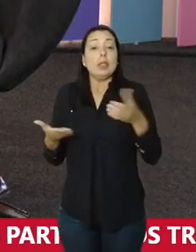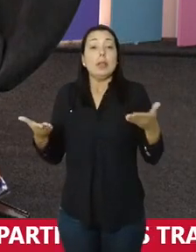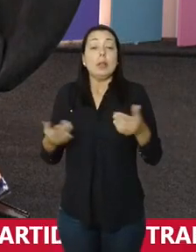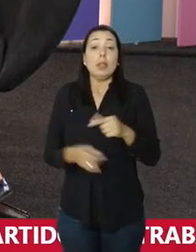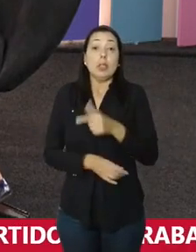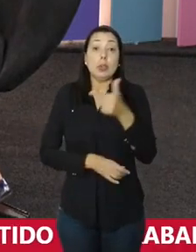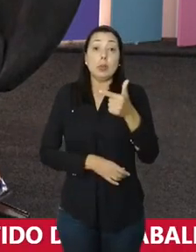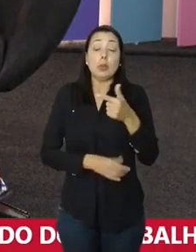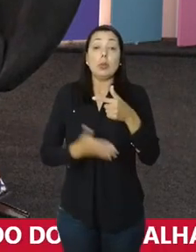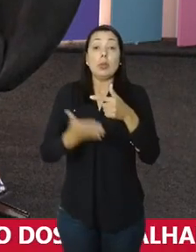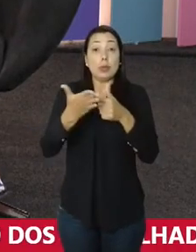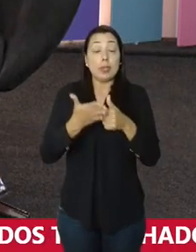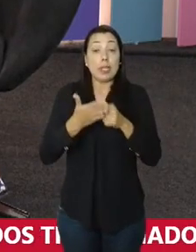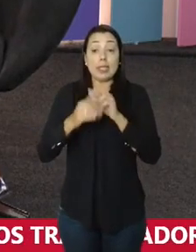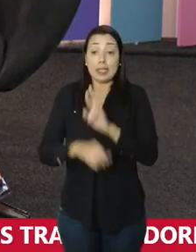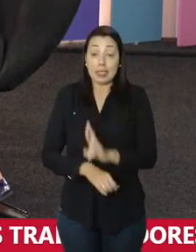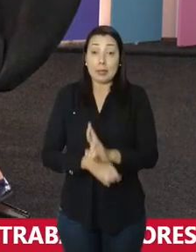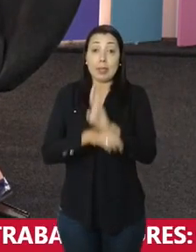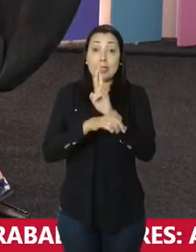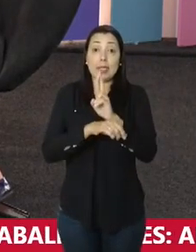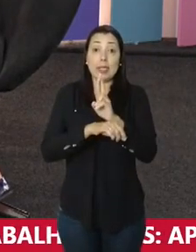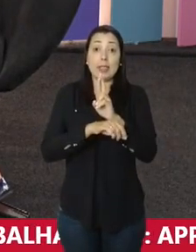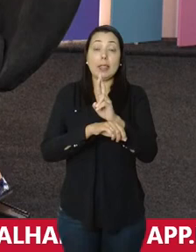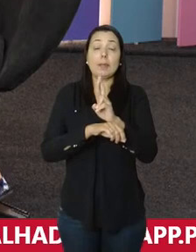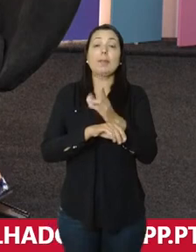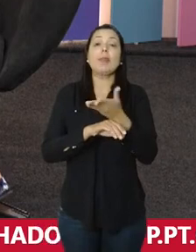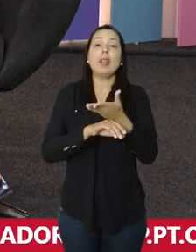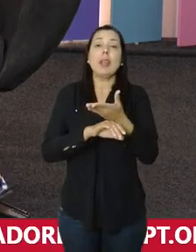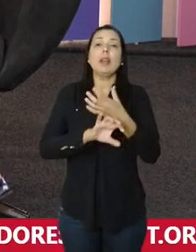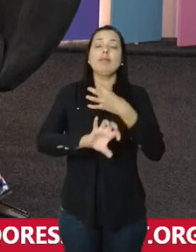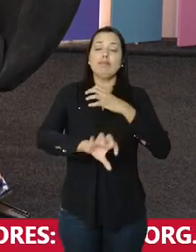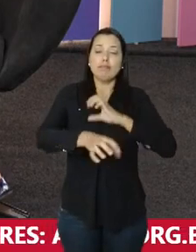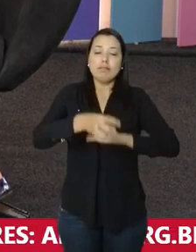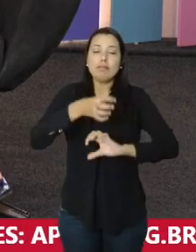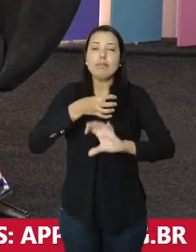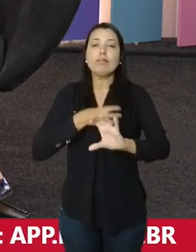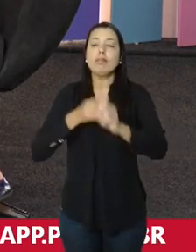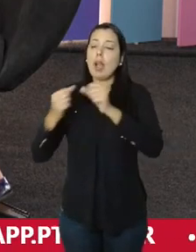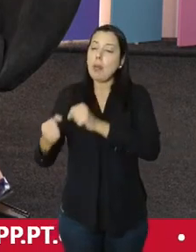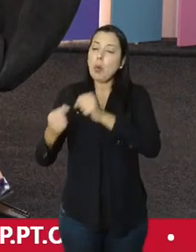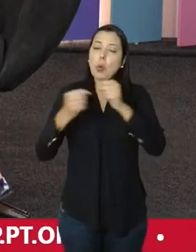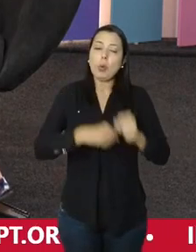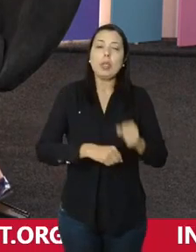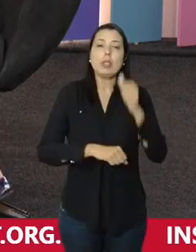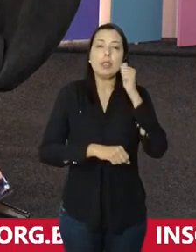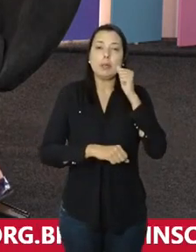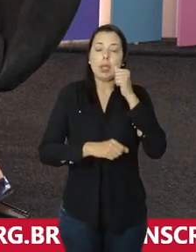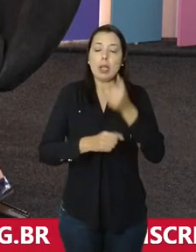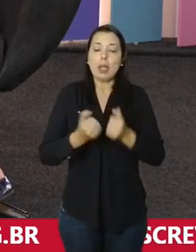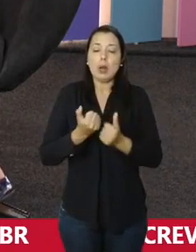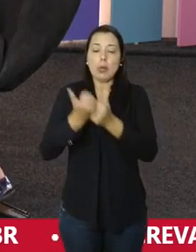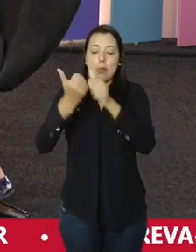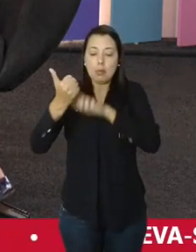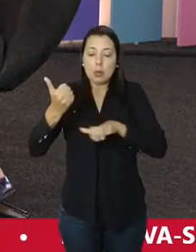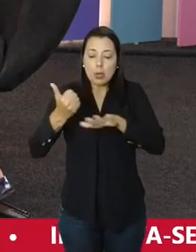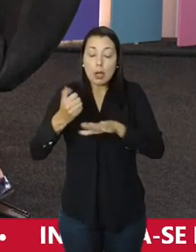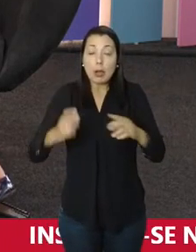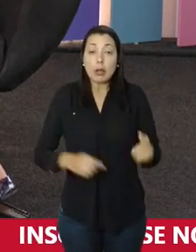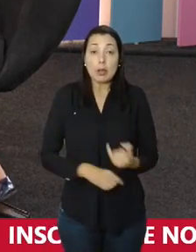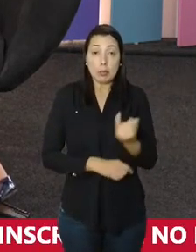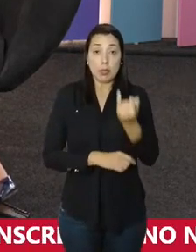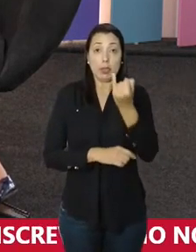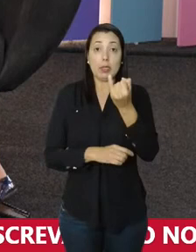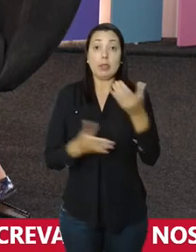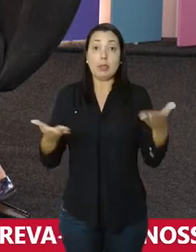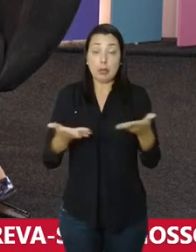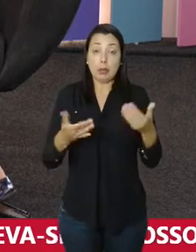com duas convidadas que representam a resiliência, a resistência e a potência de uma mulher a ocupar um espaço tão relevante nos